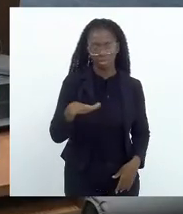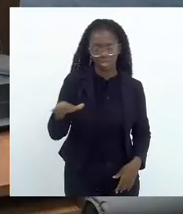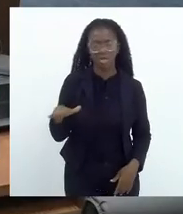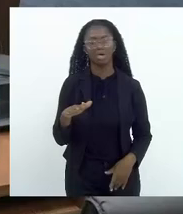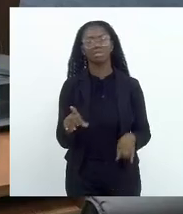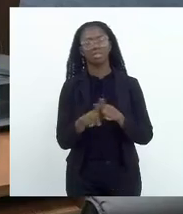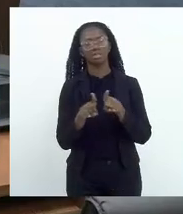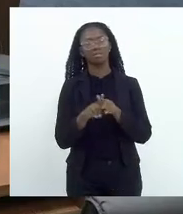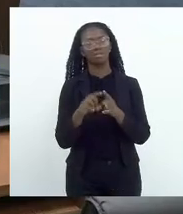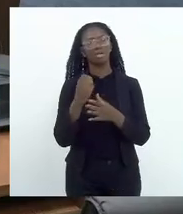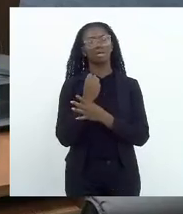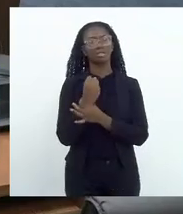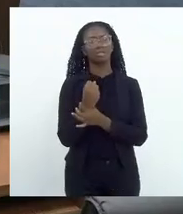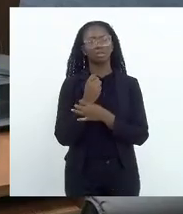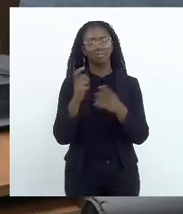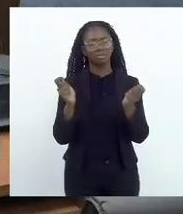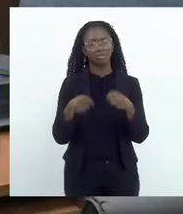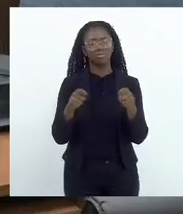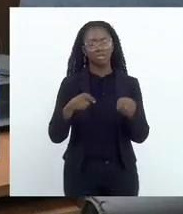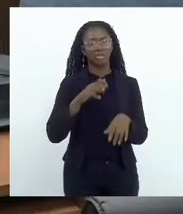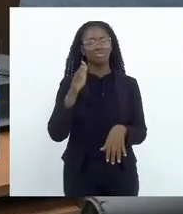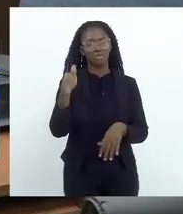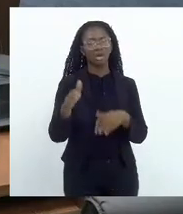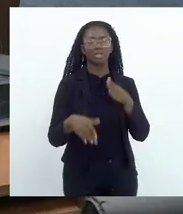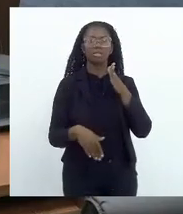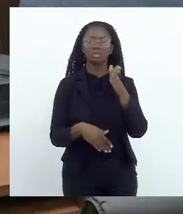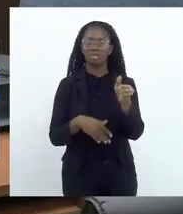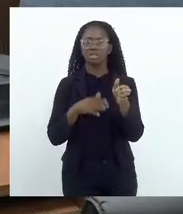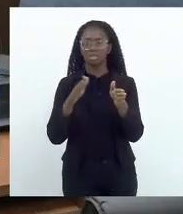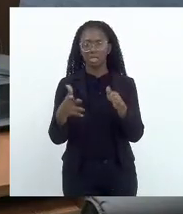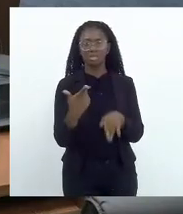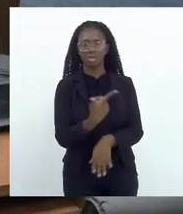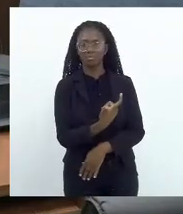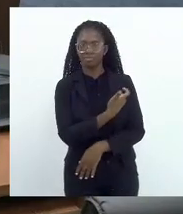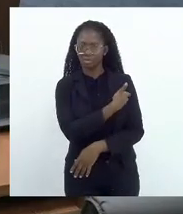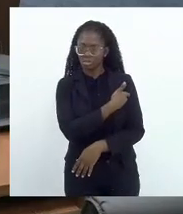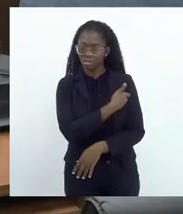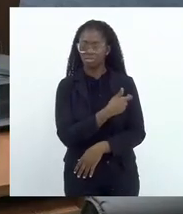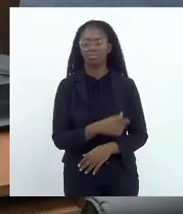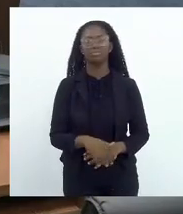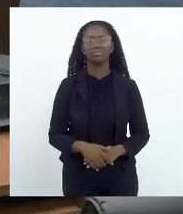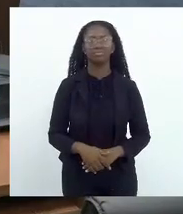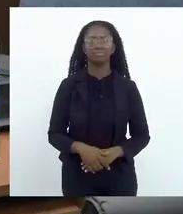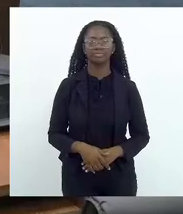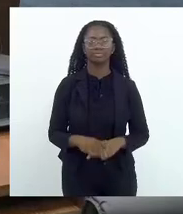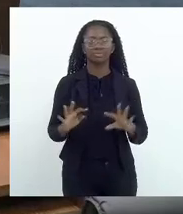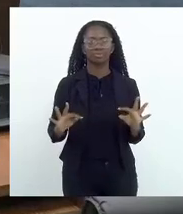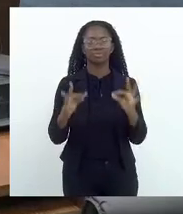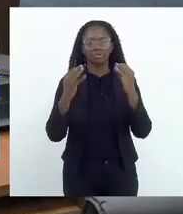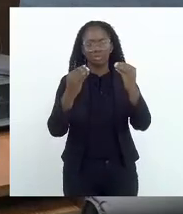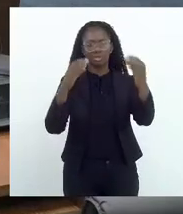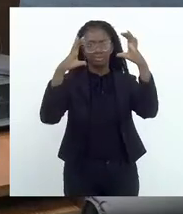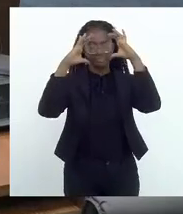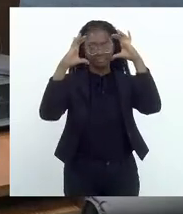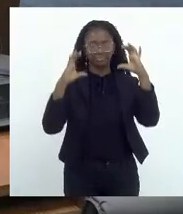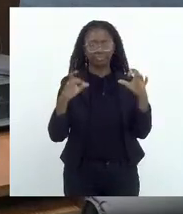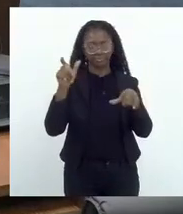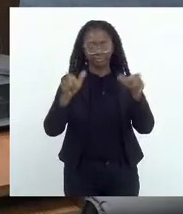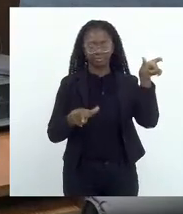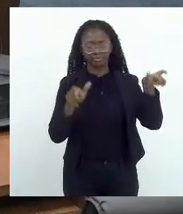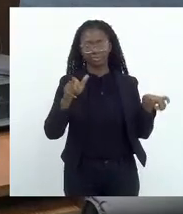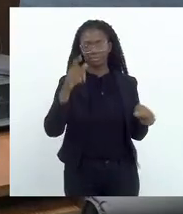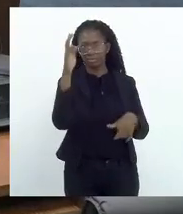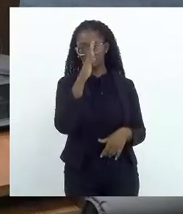consiga garantir a possibilidade de acesso à vacina para todos os cidadãos e cidadãs